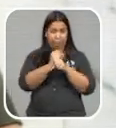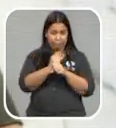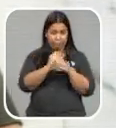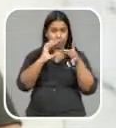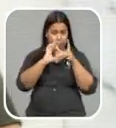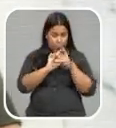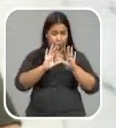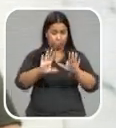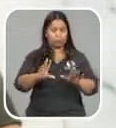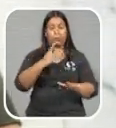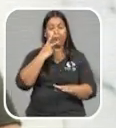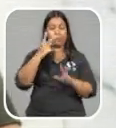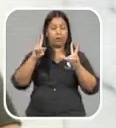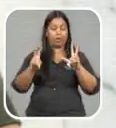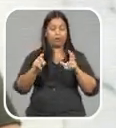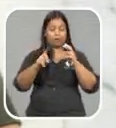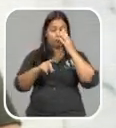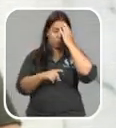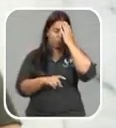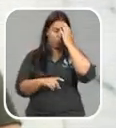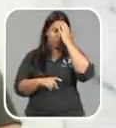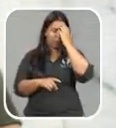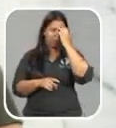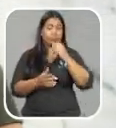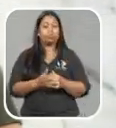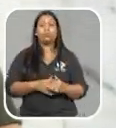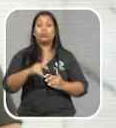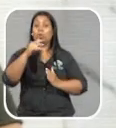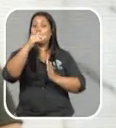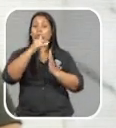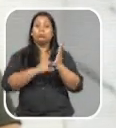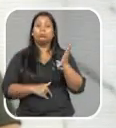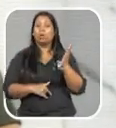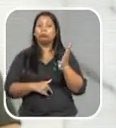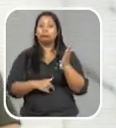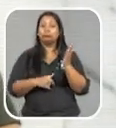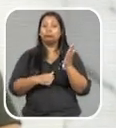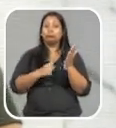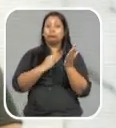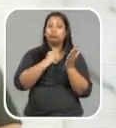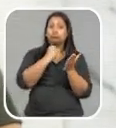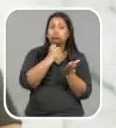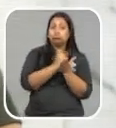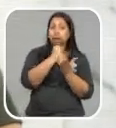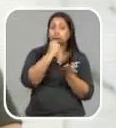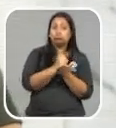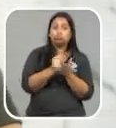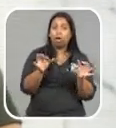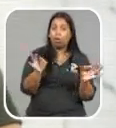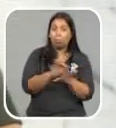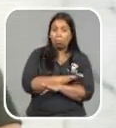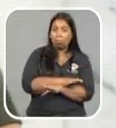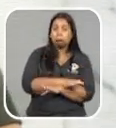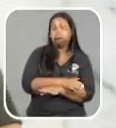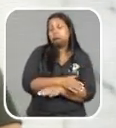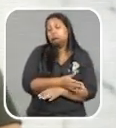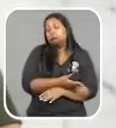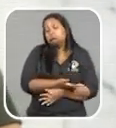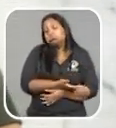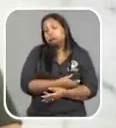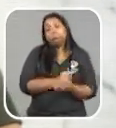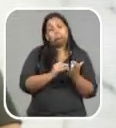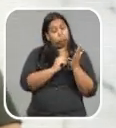Venceu o contrato com as empresas de ônibus, e aí tinha uma cláusula ali que permitia a renovação